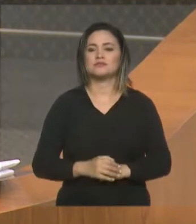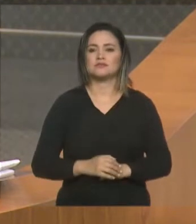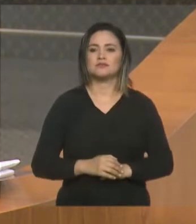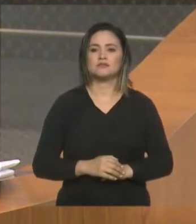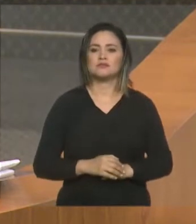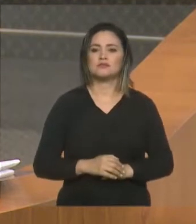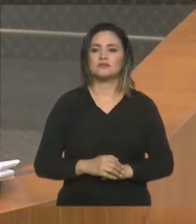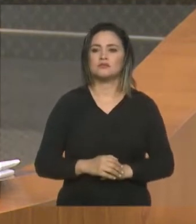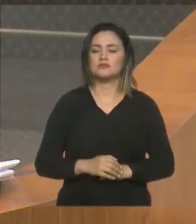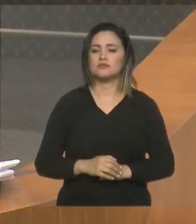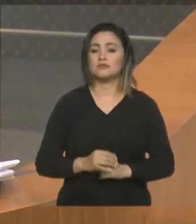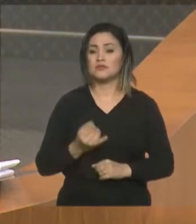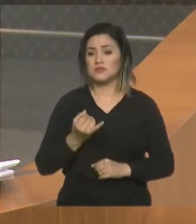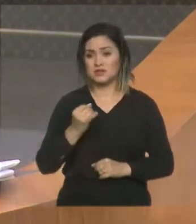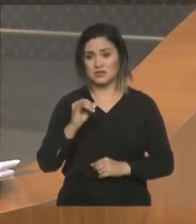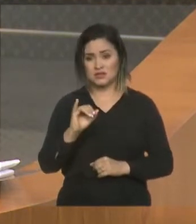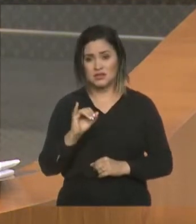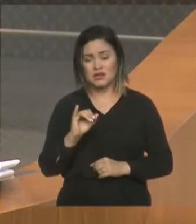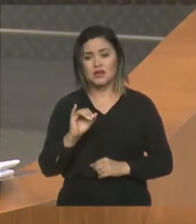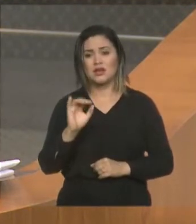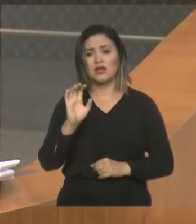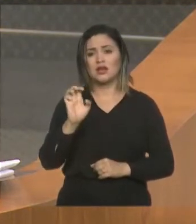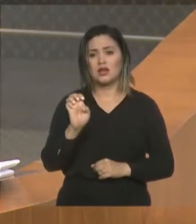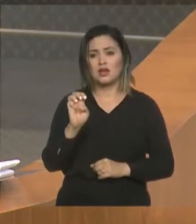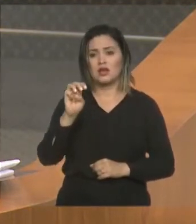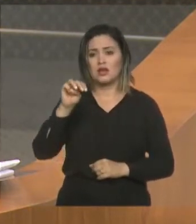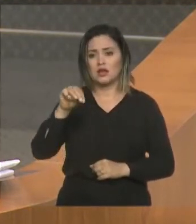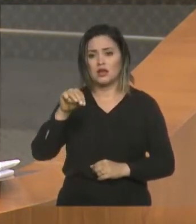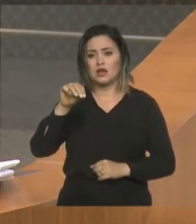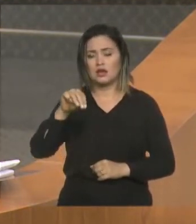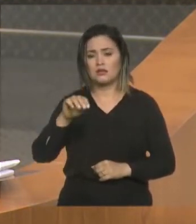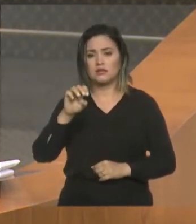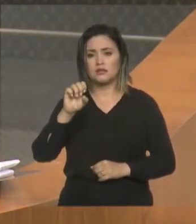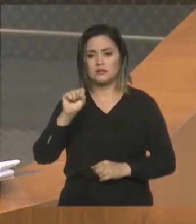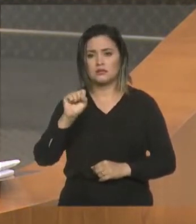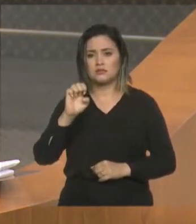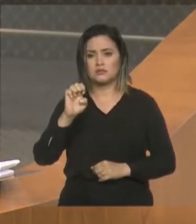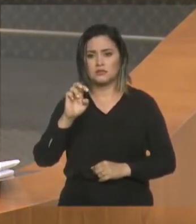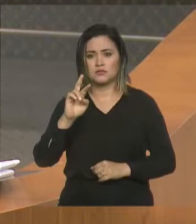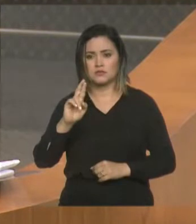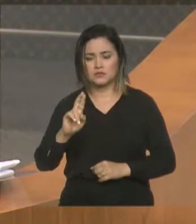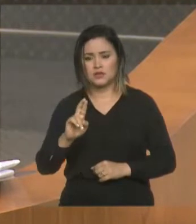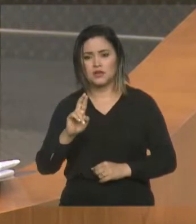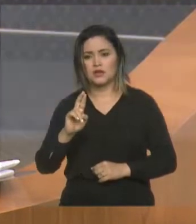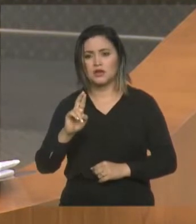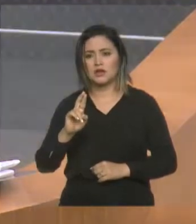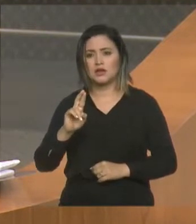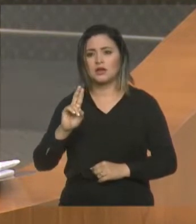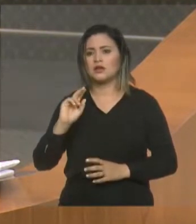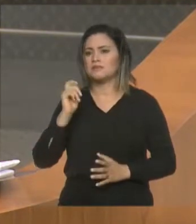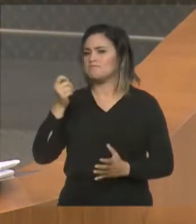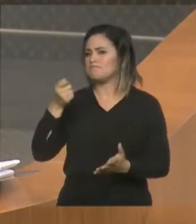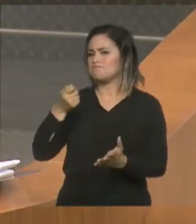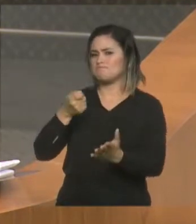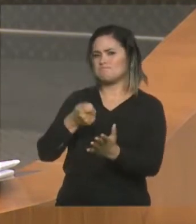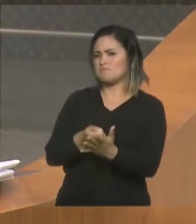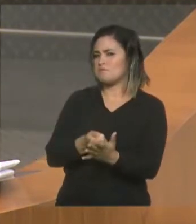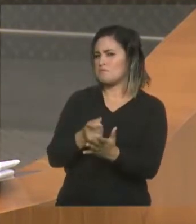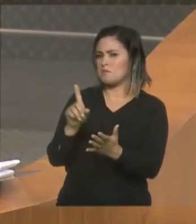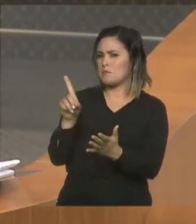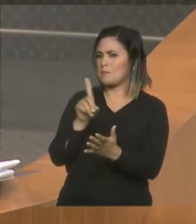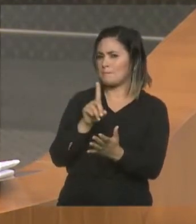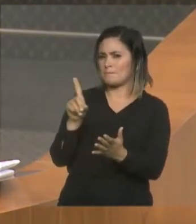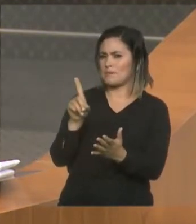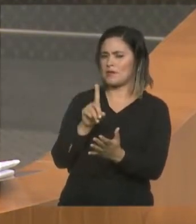Se o MCE, deputado Arnaldo, já sabíamos aqui que está inadimplente com fornecedores, que está inadimplente com